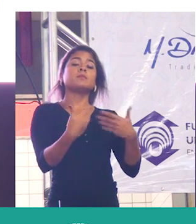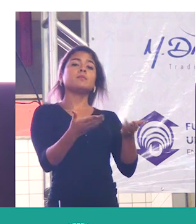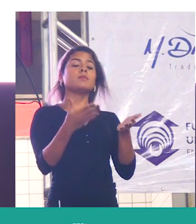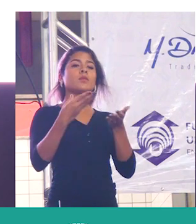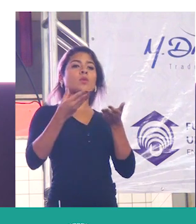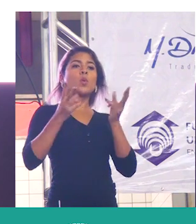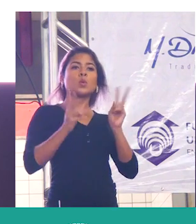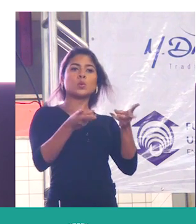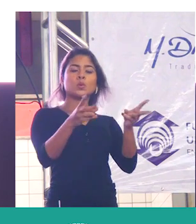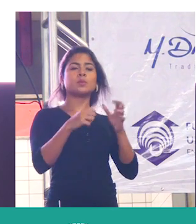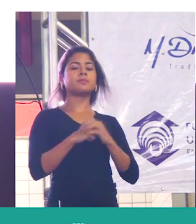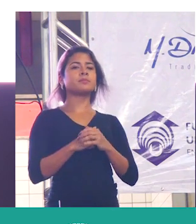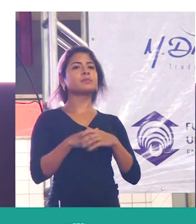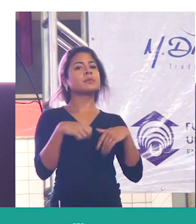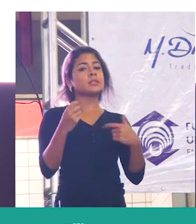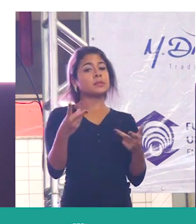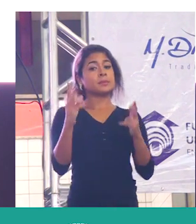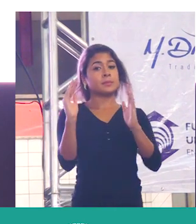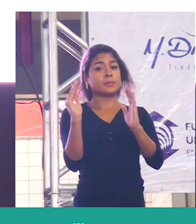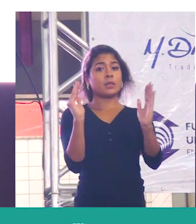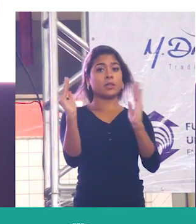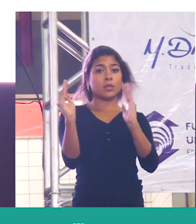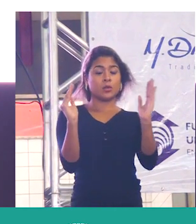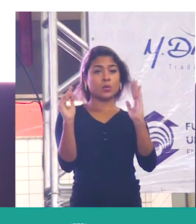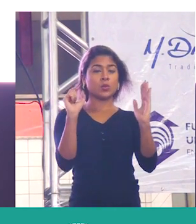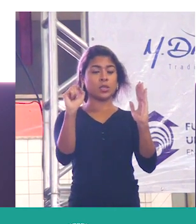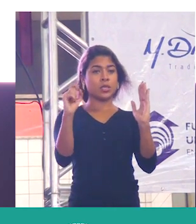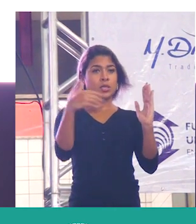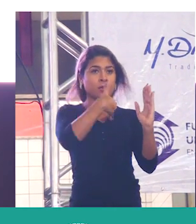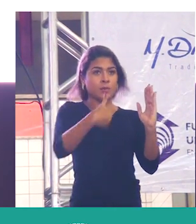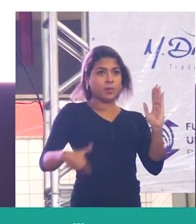período que nós chamamos de República Populista